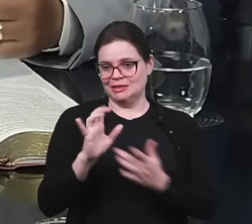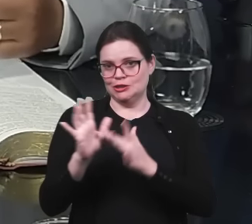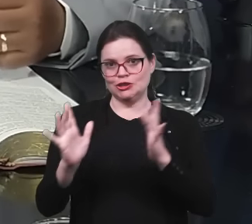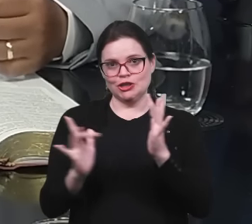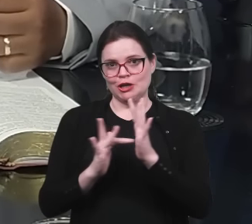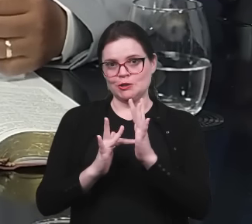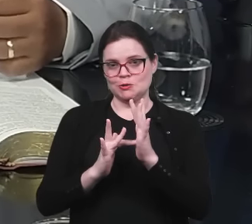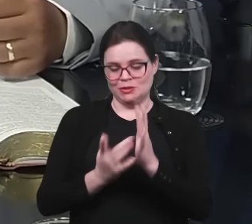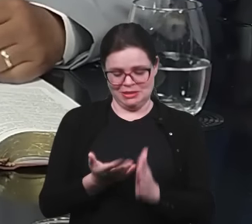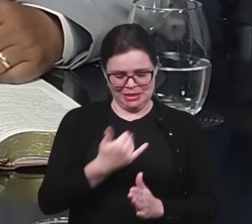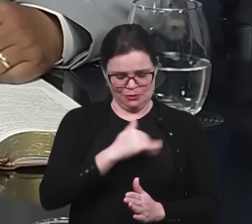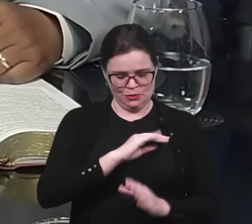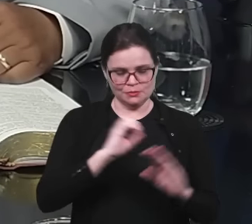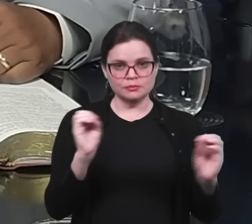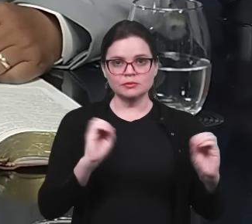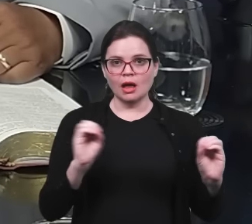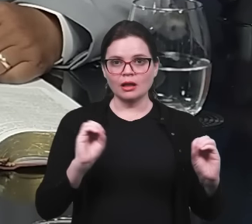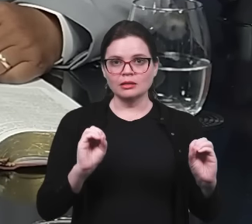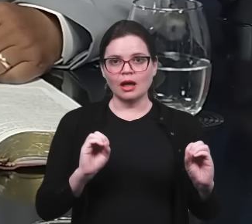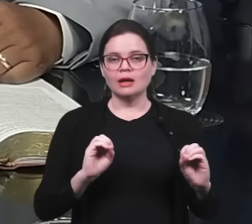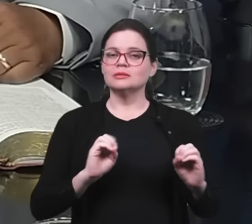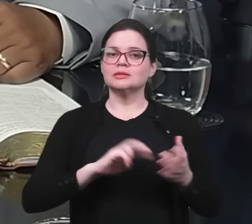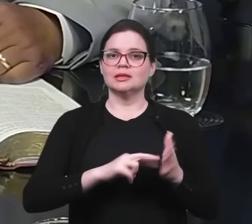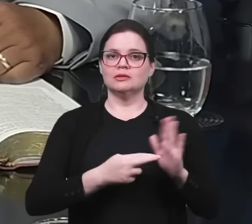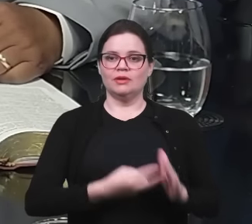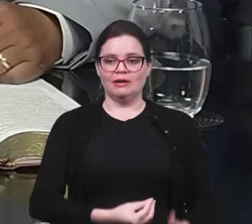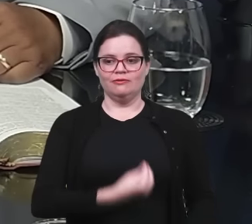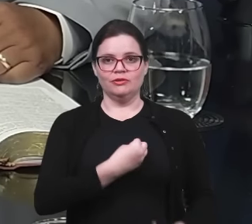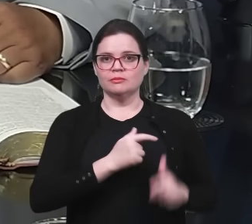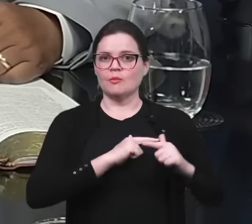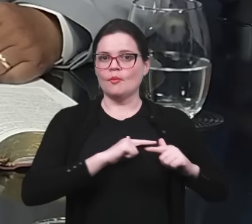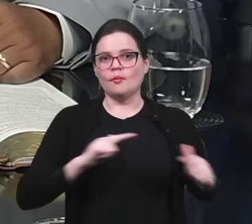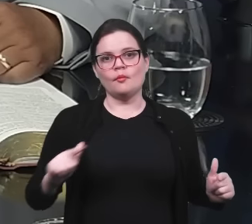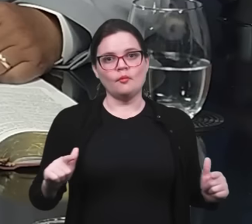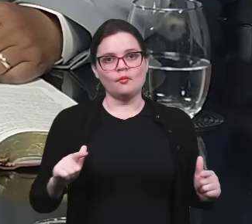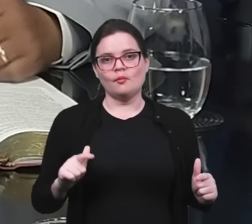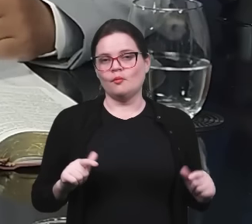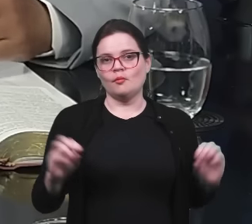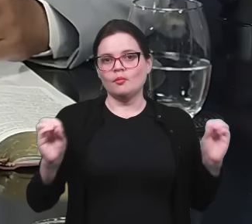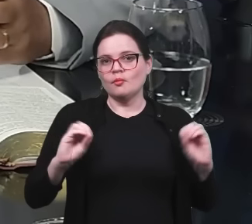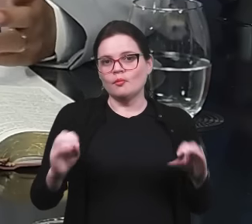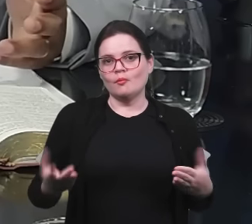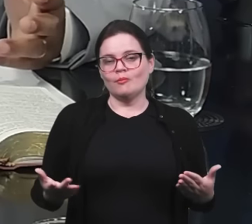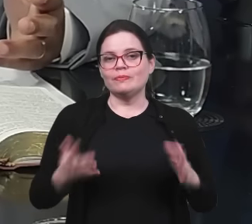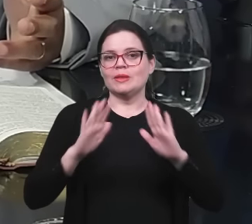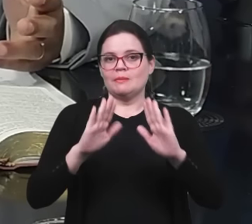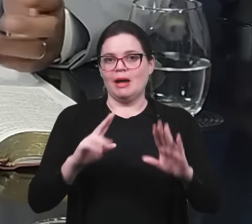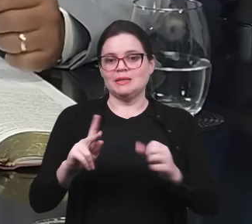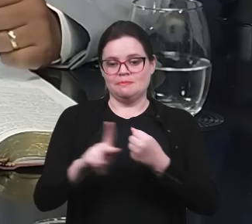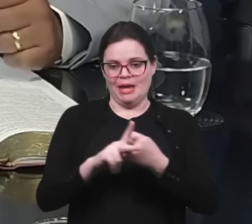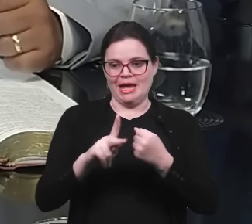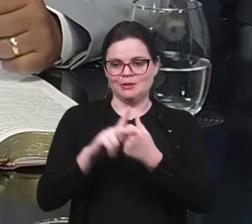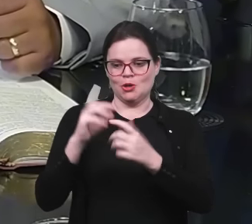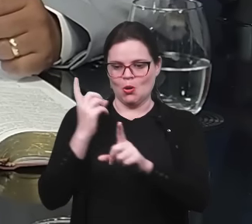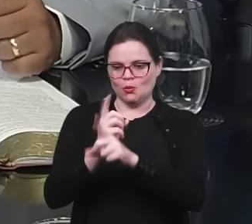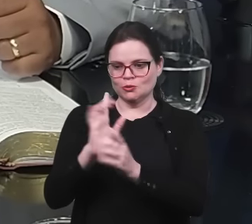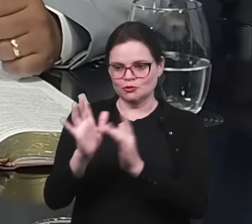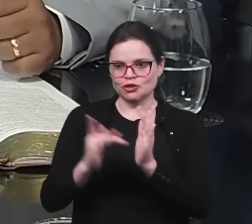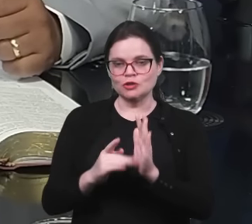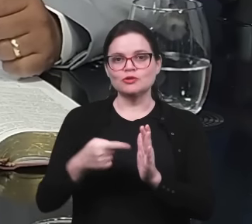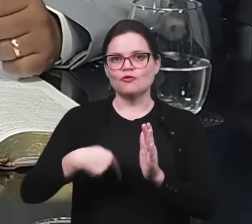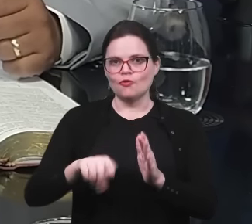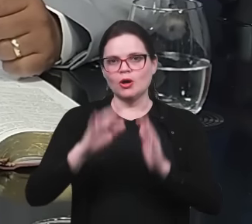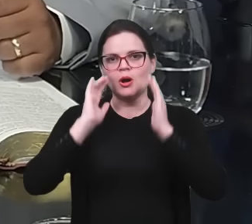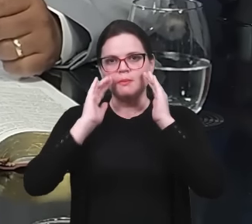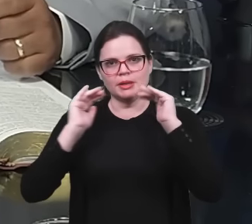Jesus é uma vida vazia. Mas quando Pedro teve o encontro com Jesus, então houve ali a pesca milagrosa,